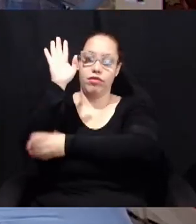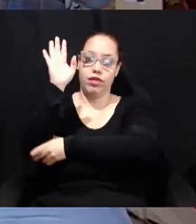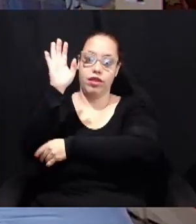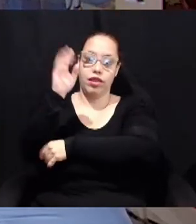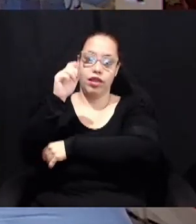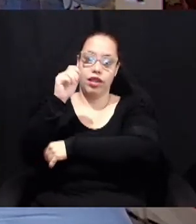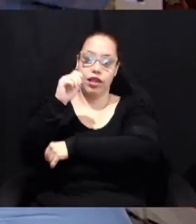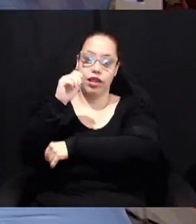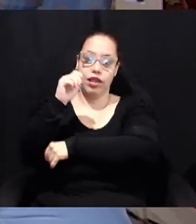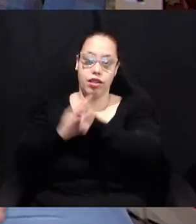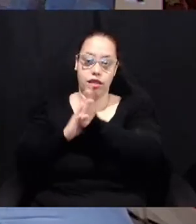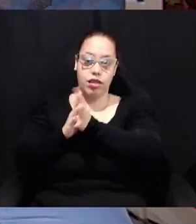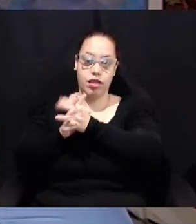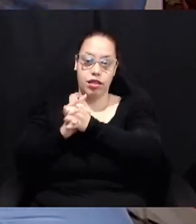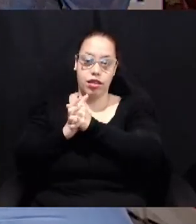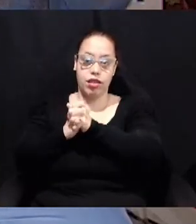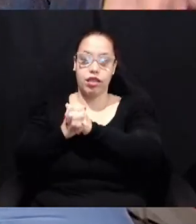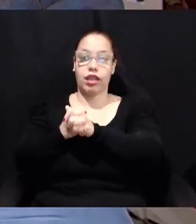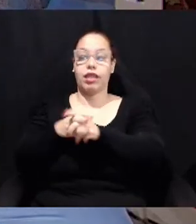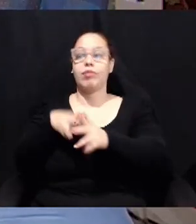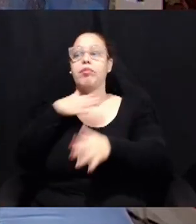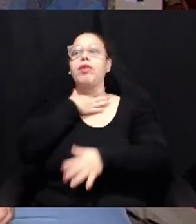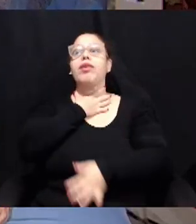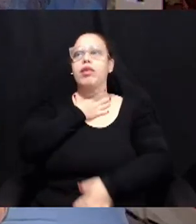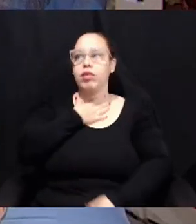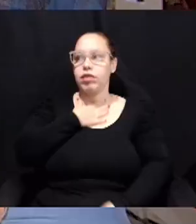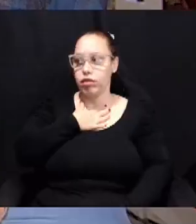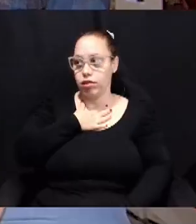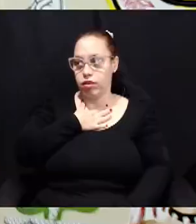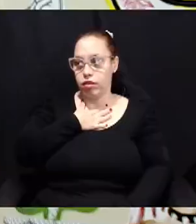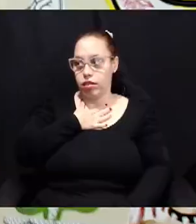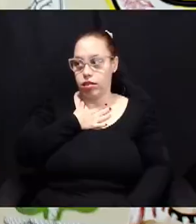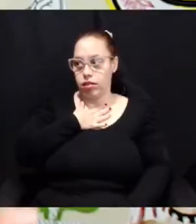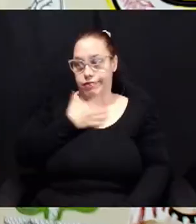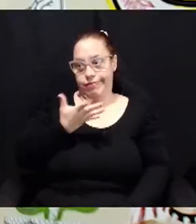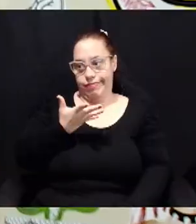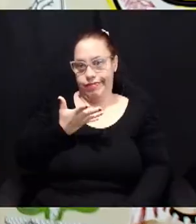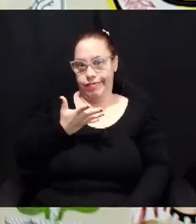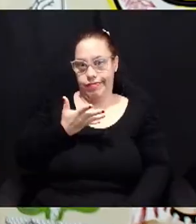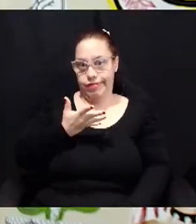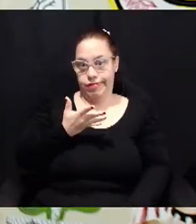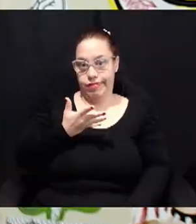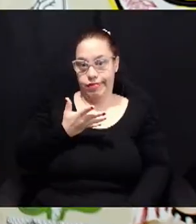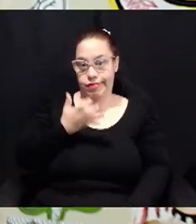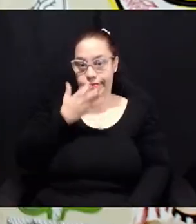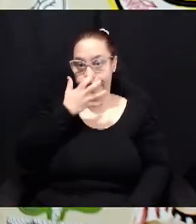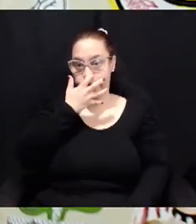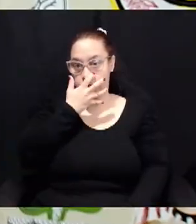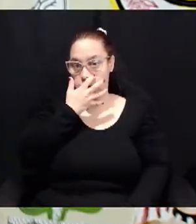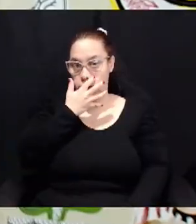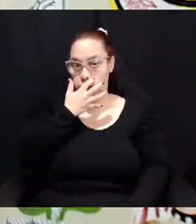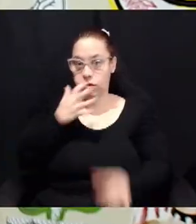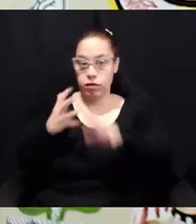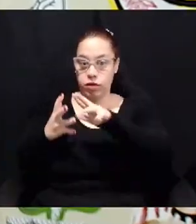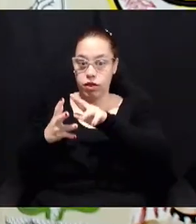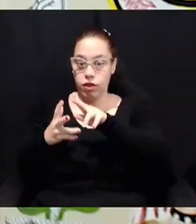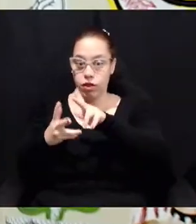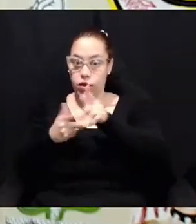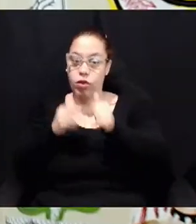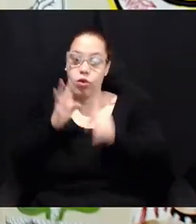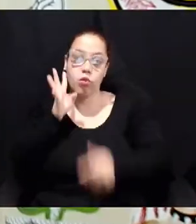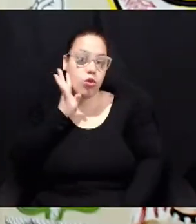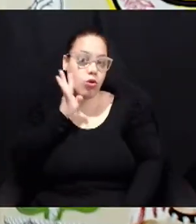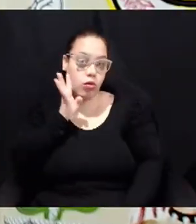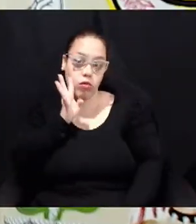engasgar, gerar saída de ar. Então, assim, todos esses perrengues. E era um universo que, apesar de ser muito legal, eu